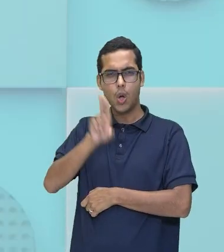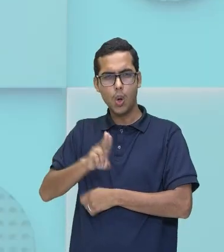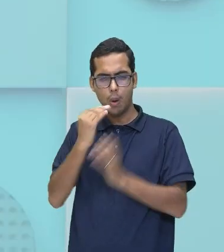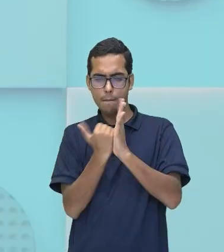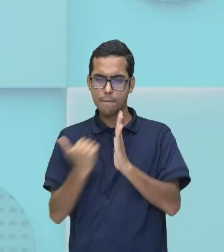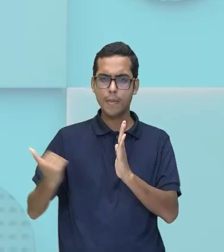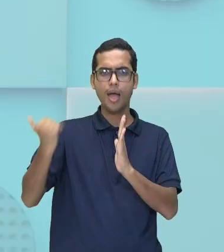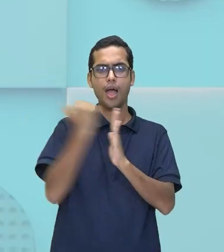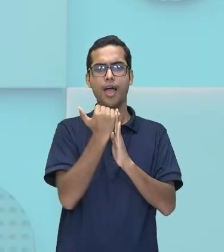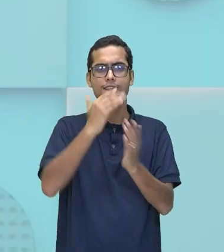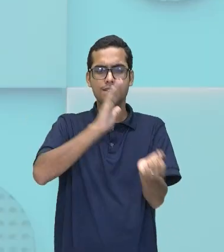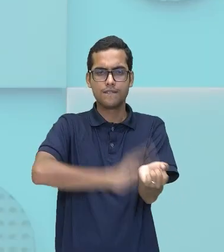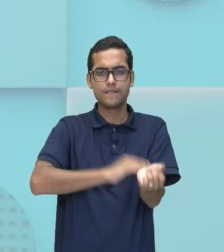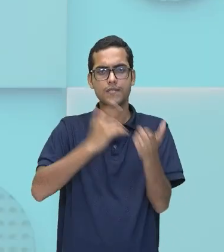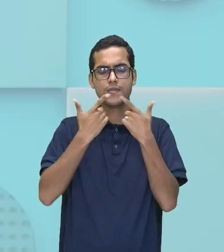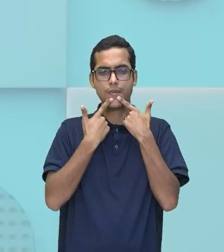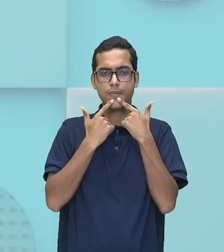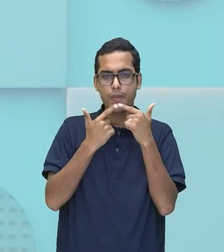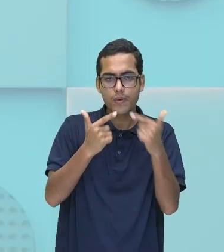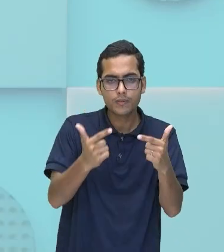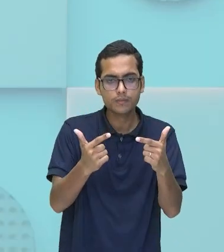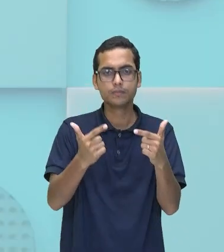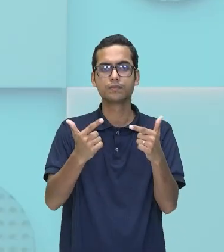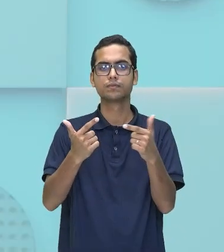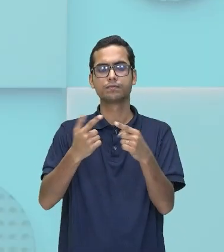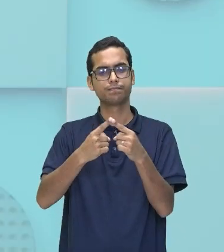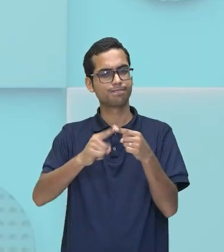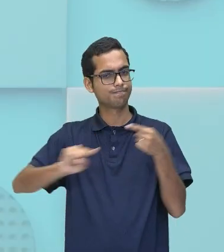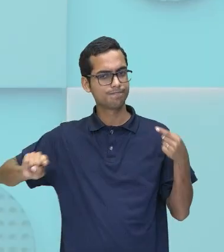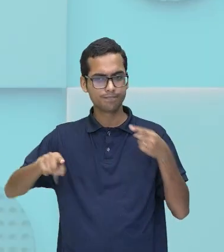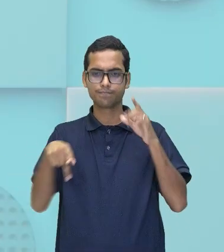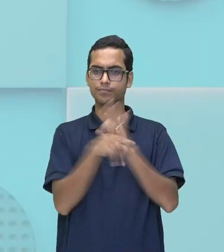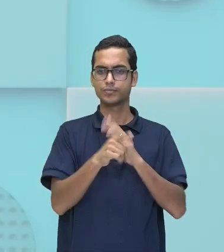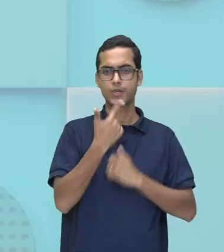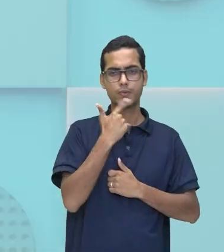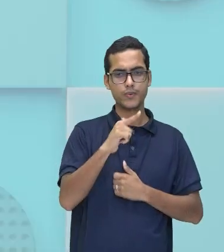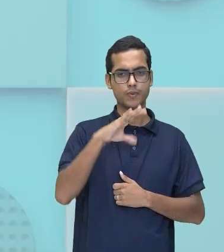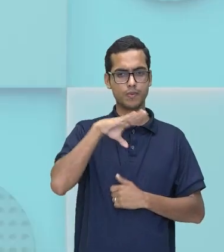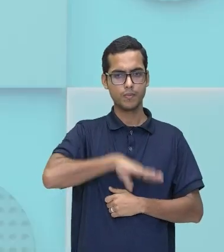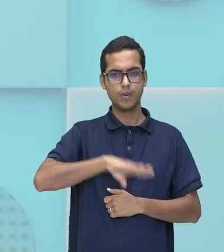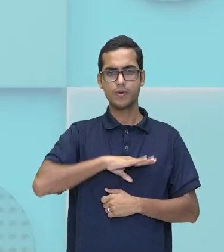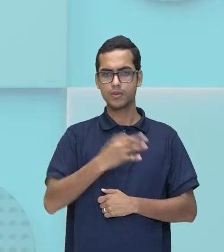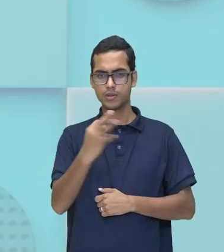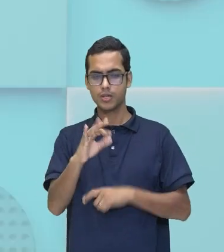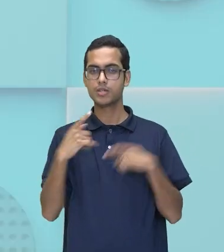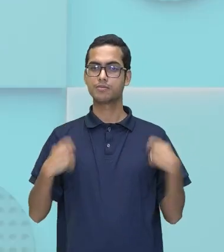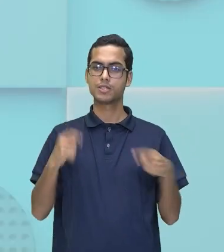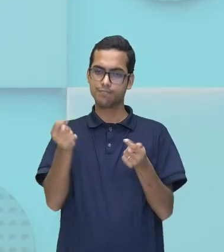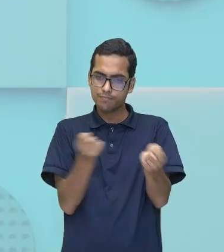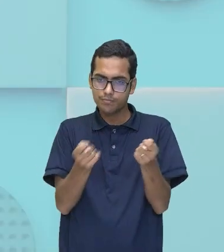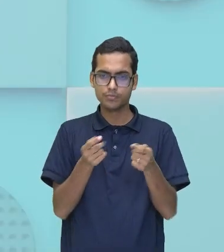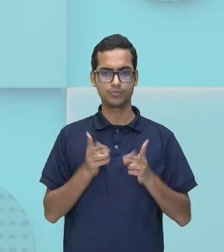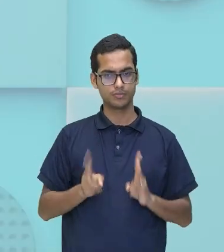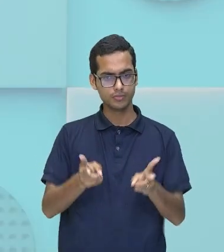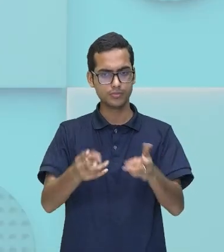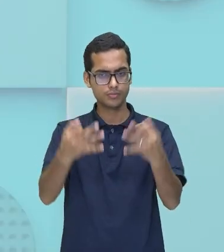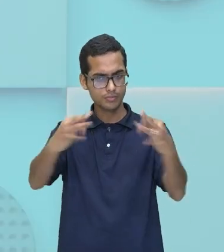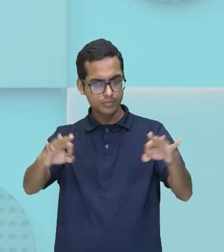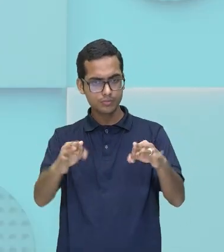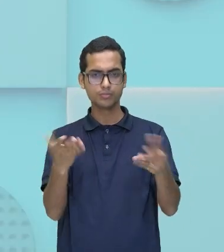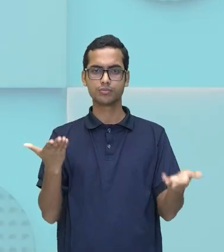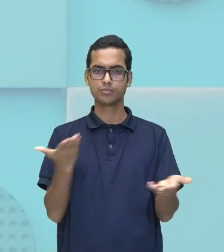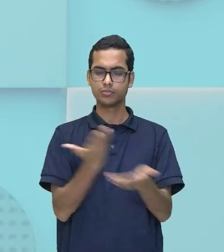linguagem é um desvio da língua e que não pode acontecer, a gente tem que se policiar. Certo? Muito bem,